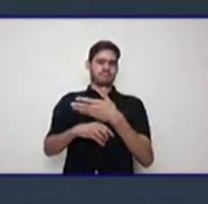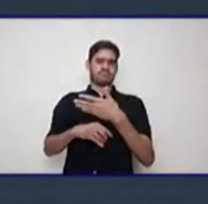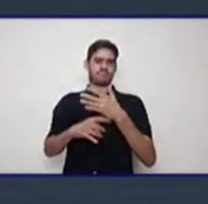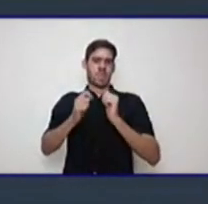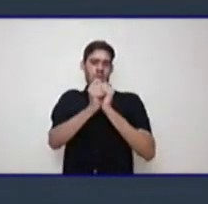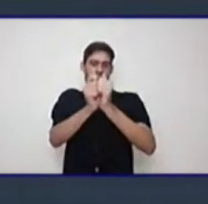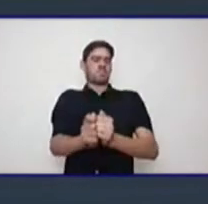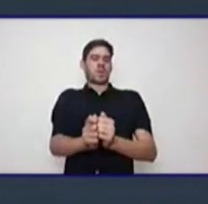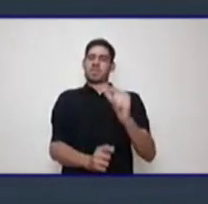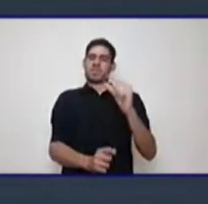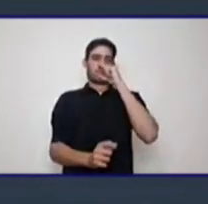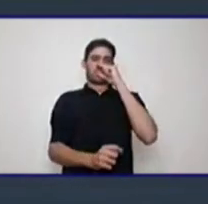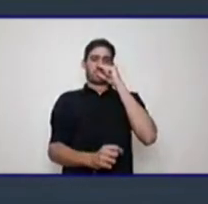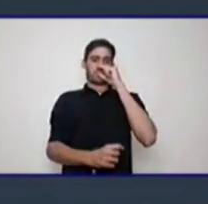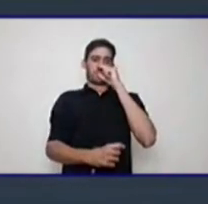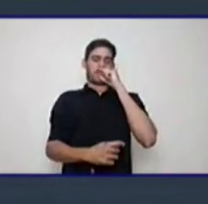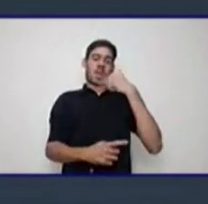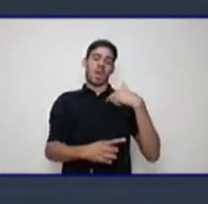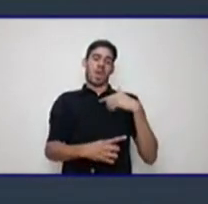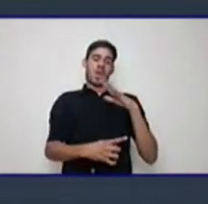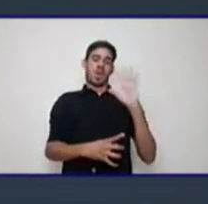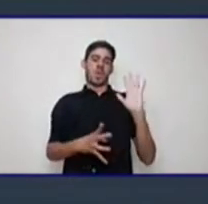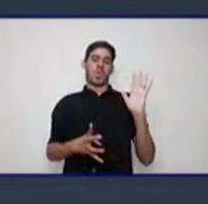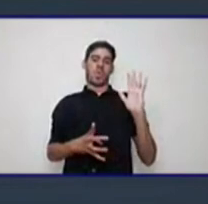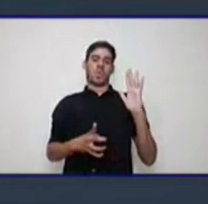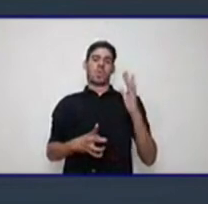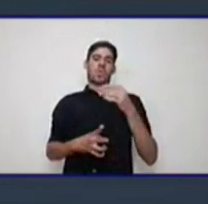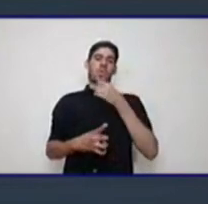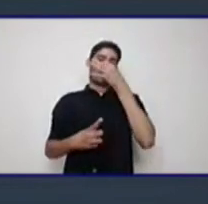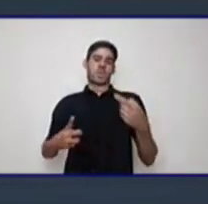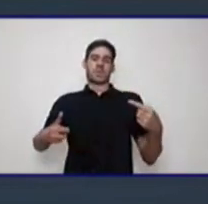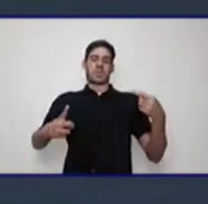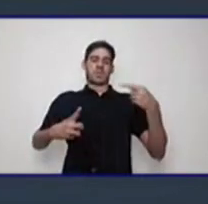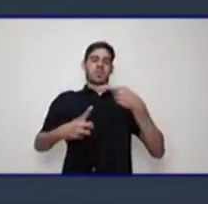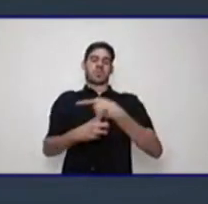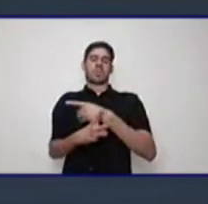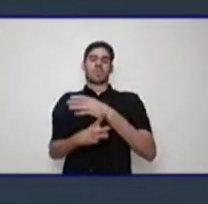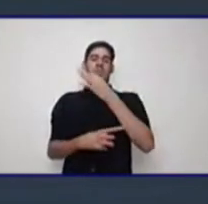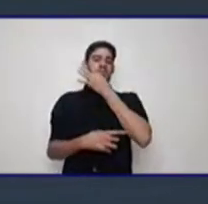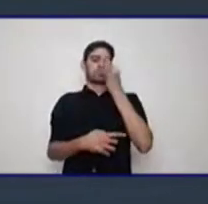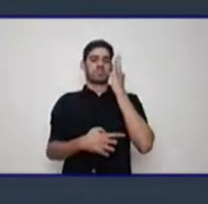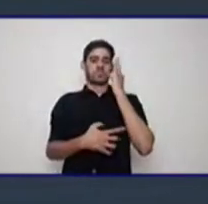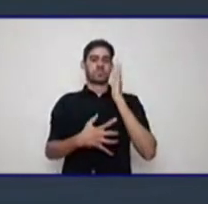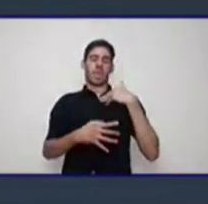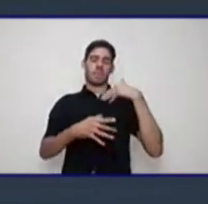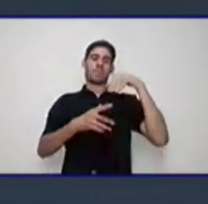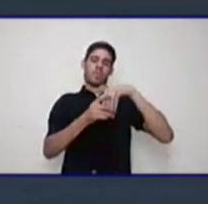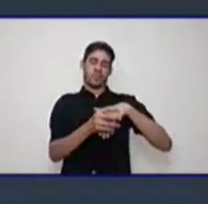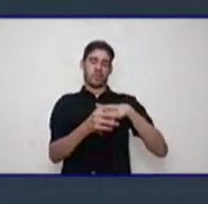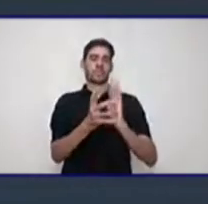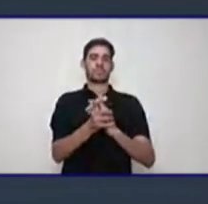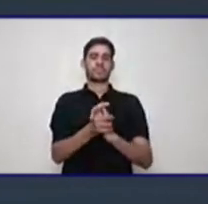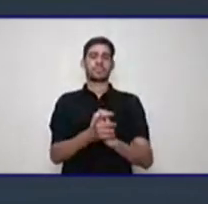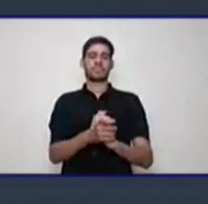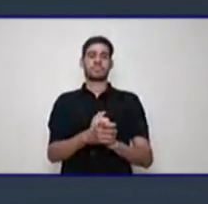acompanharei Vossa Excelência, ficarei integralmente com a divergência do ministro Tarcísio Vieira de Carvalho Neto. Fico com o voto, senhor presidente.